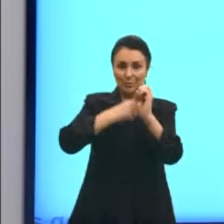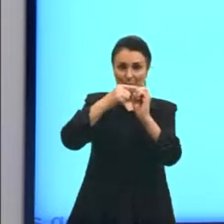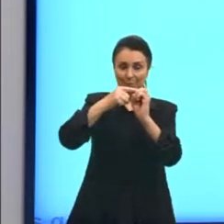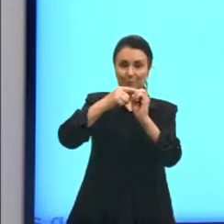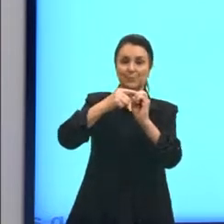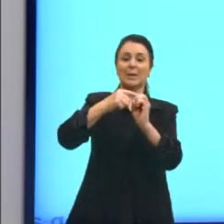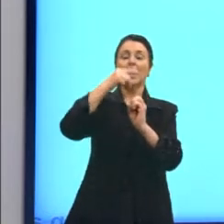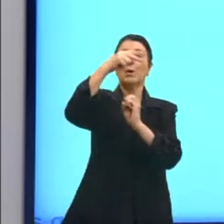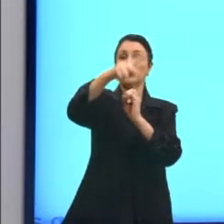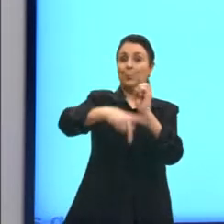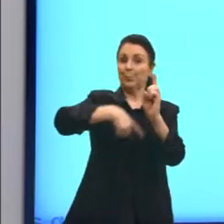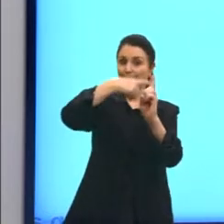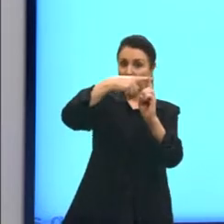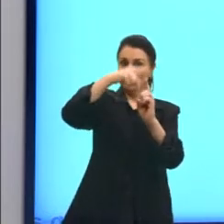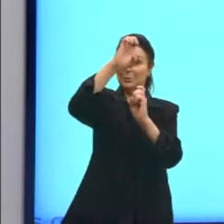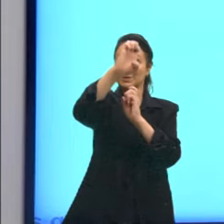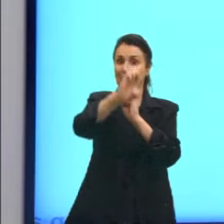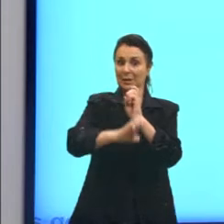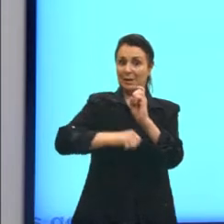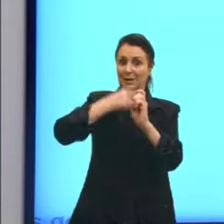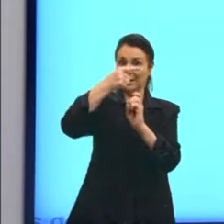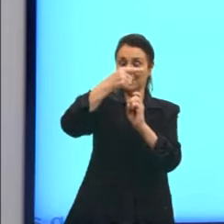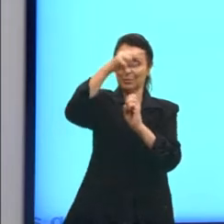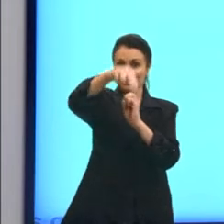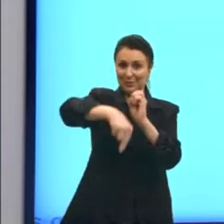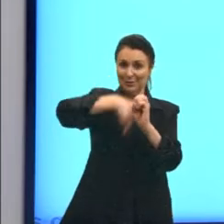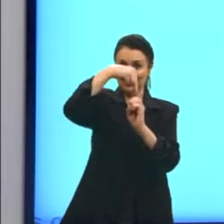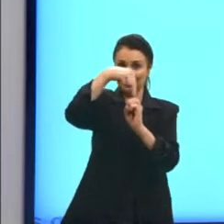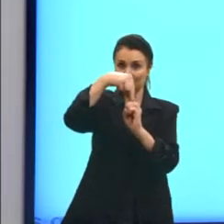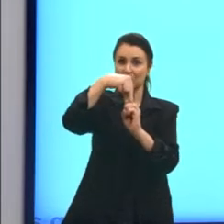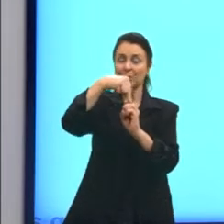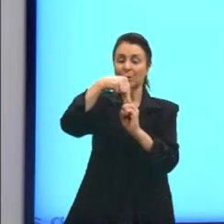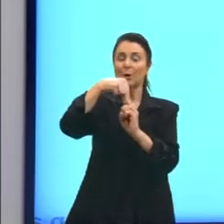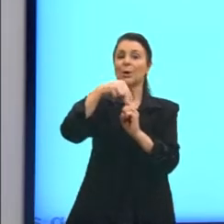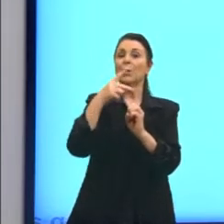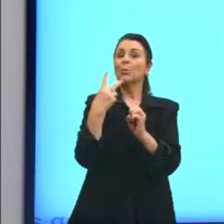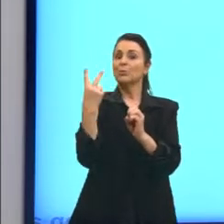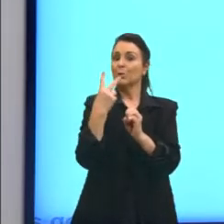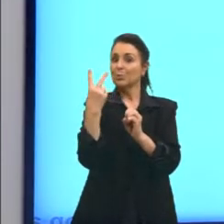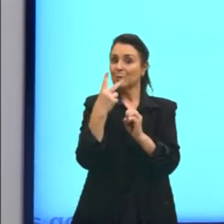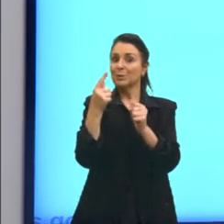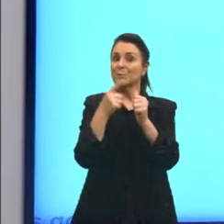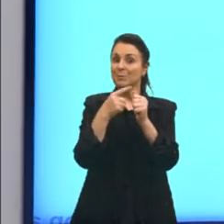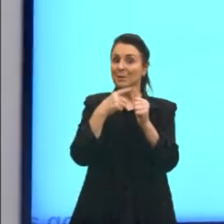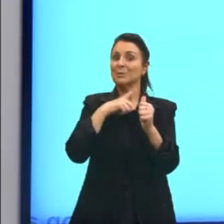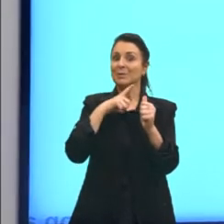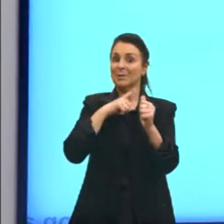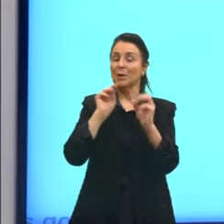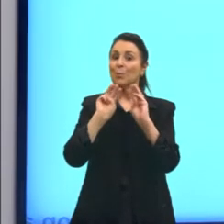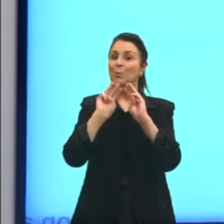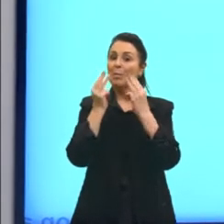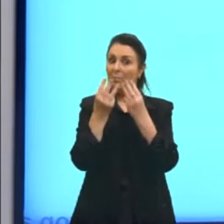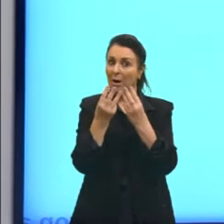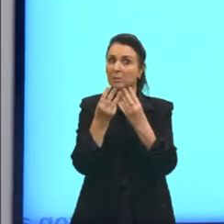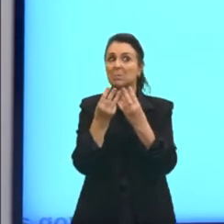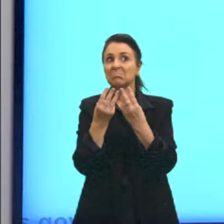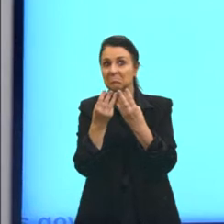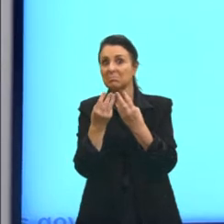os prótons e os elétrons e os nêutrons apenas os prótons e os nêutrons possui uma massa significativa tá